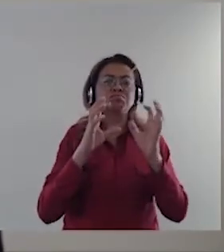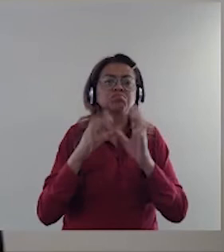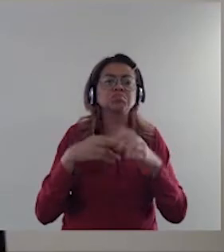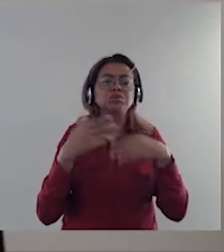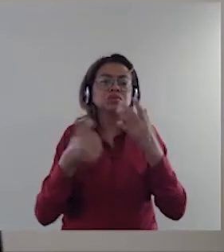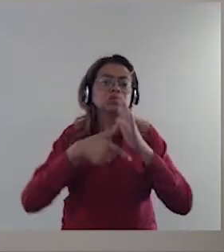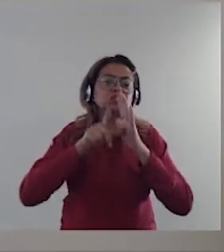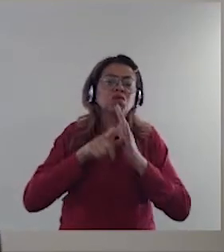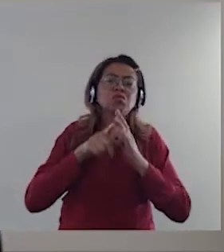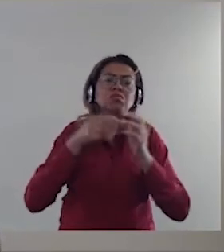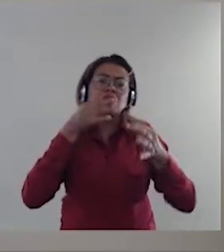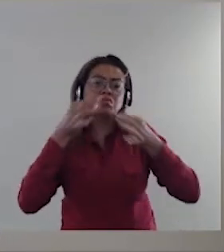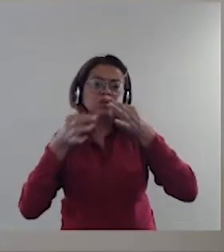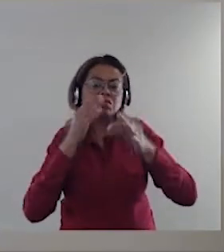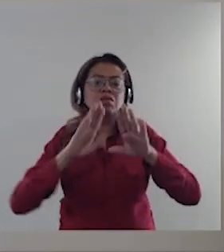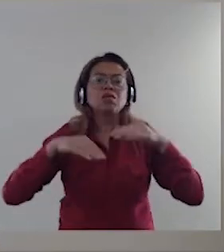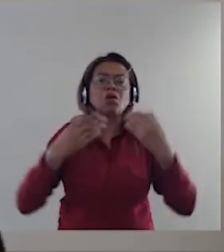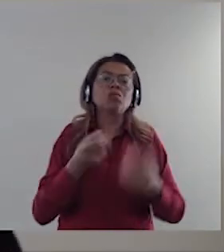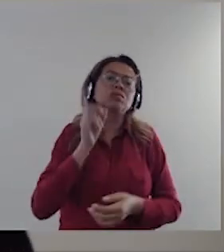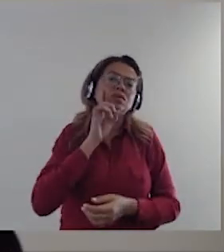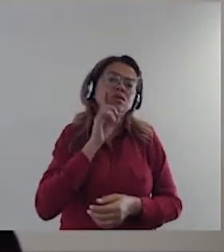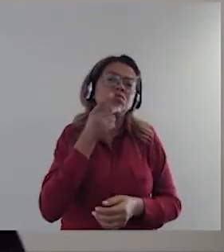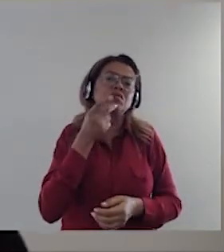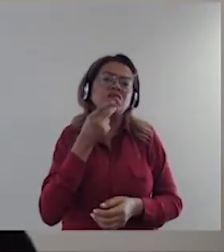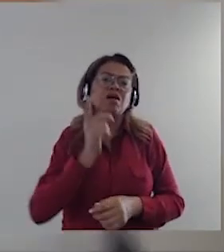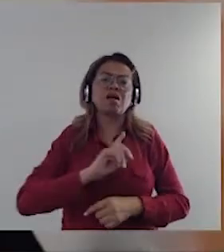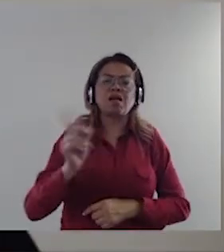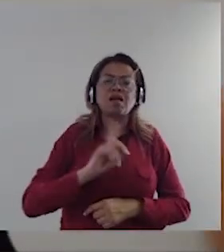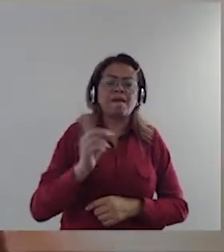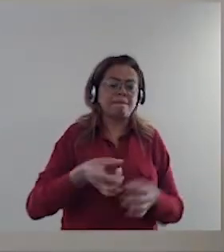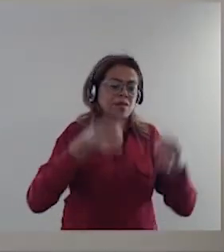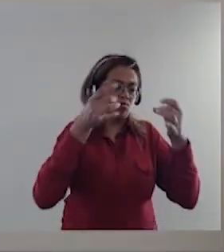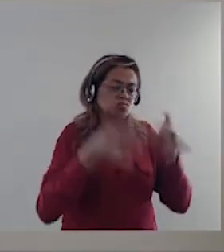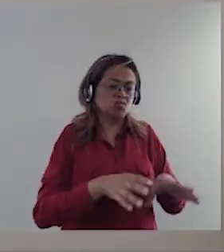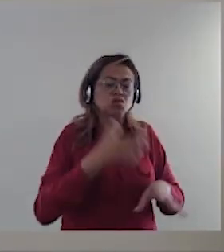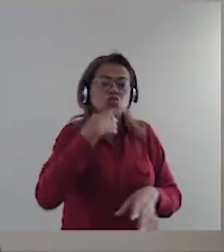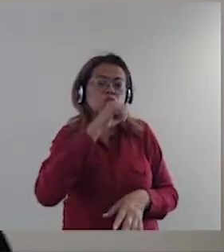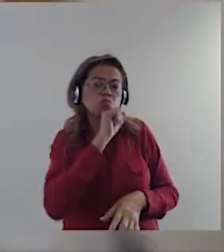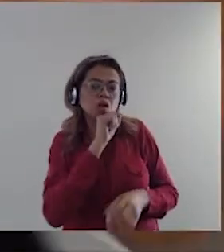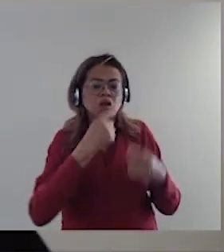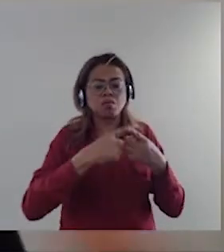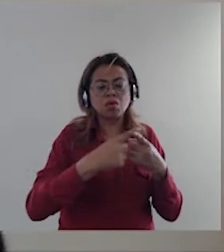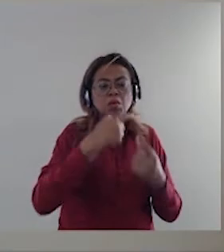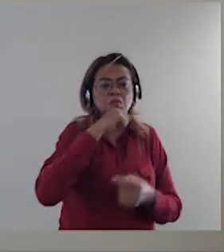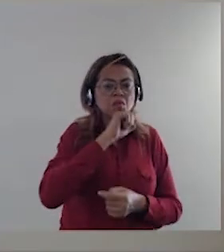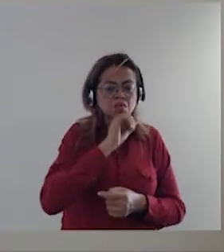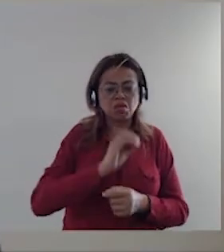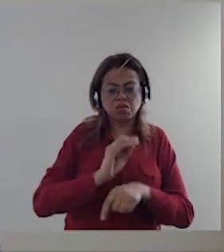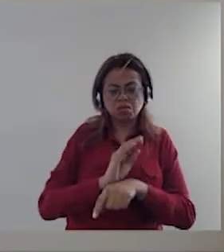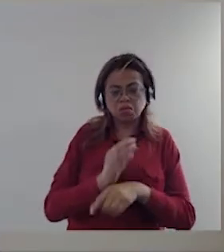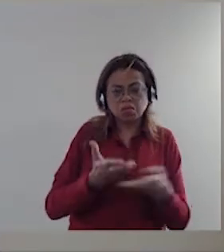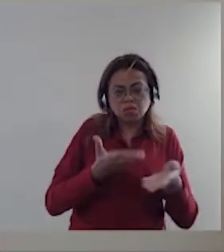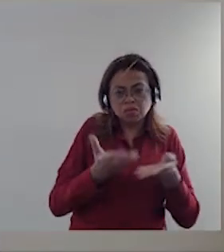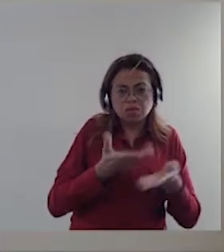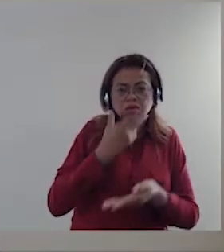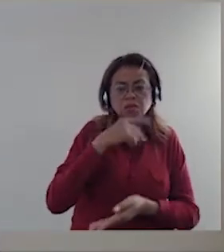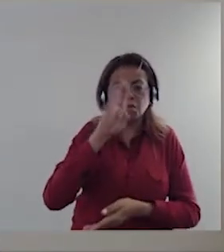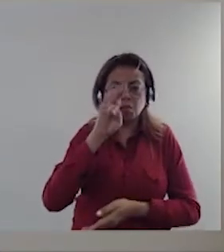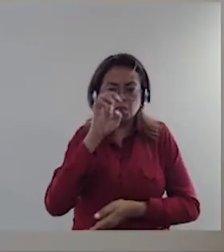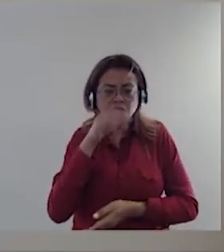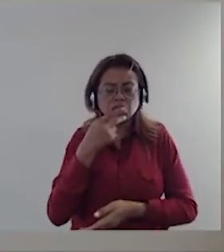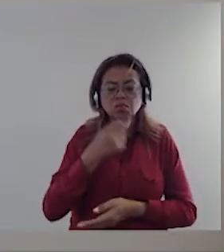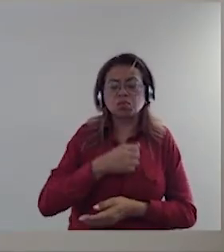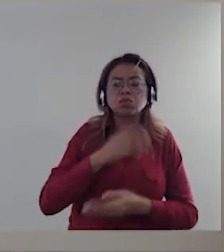temos no dia a dia forense, né? Eu não deixo com o pai porque ele não alimenta bem, não deixo com a mãe porque ela trata mal. Vejam que